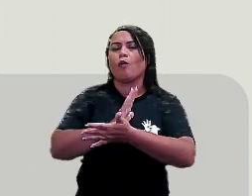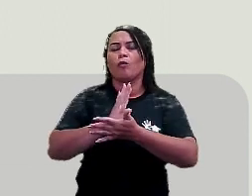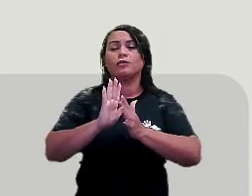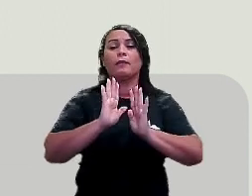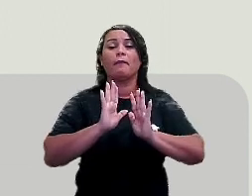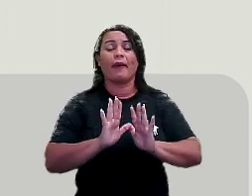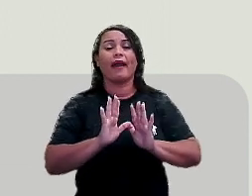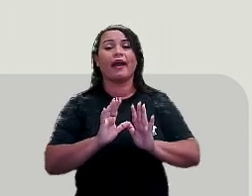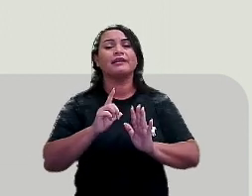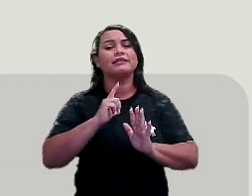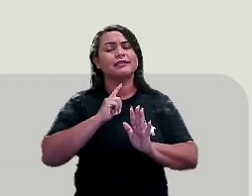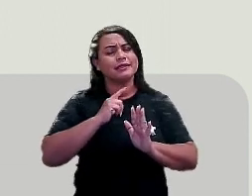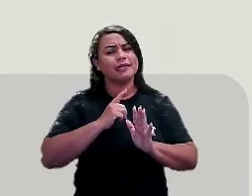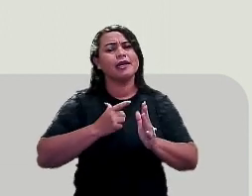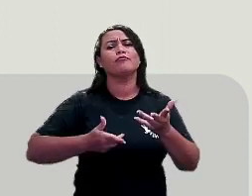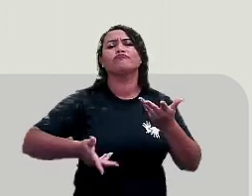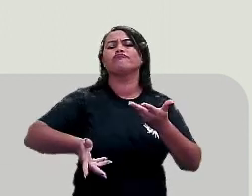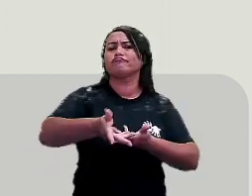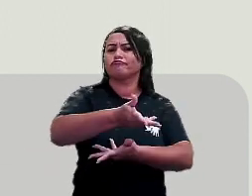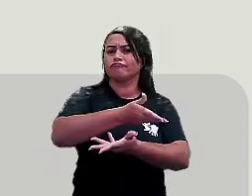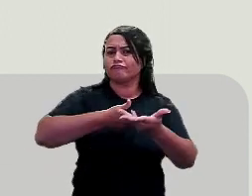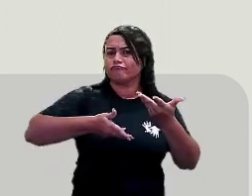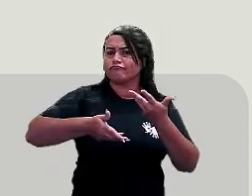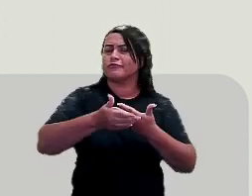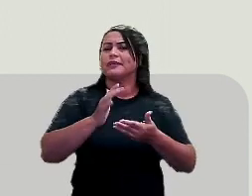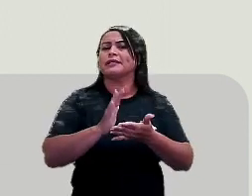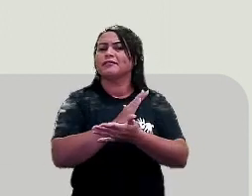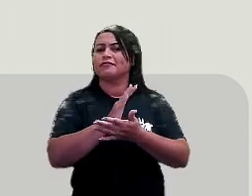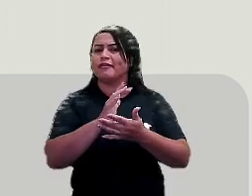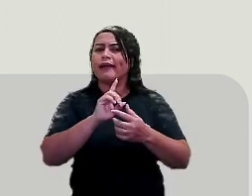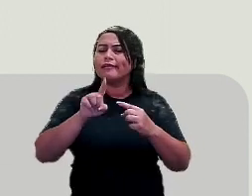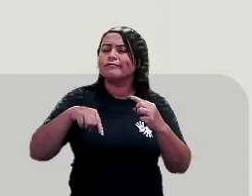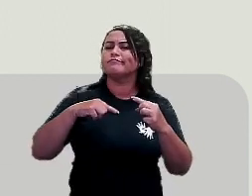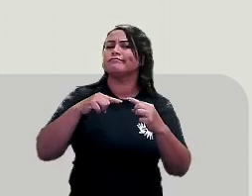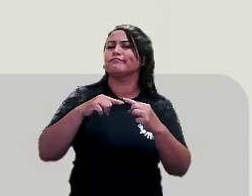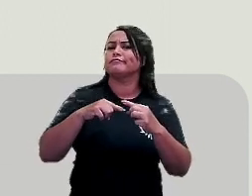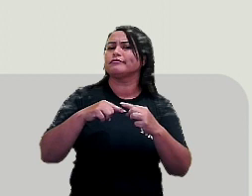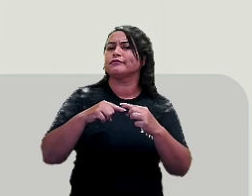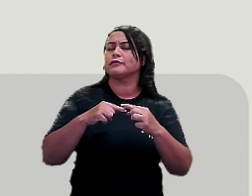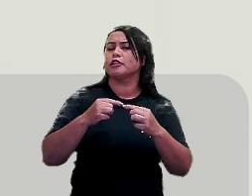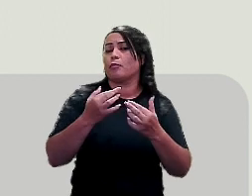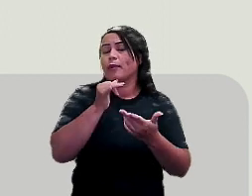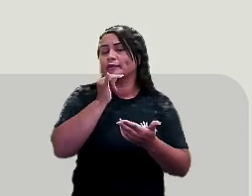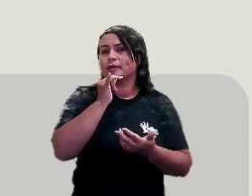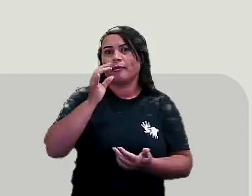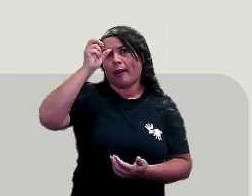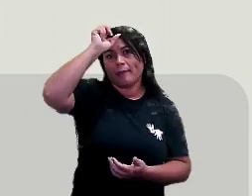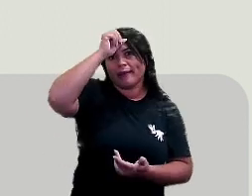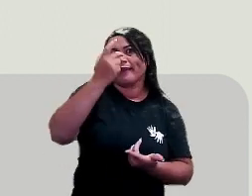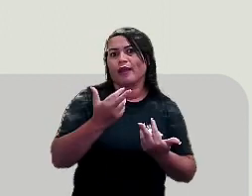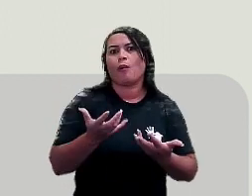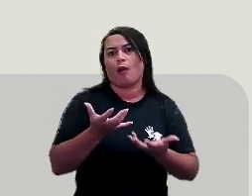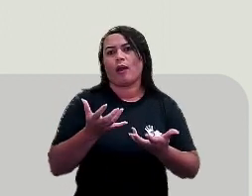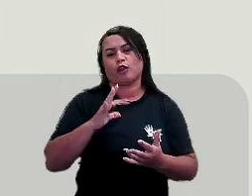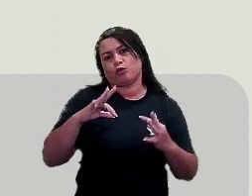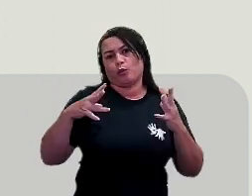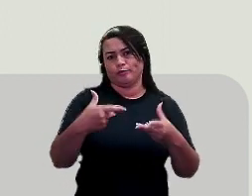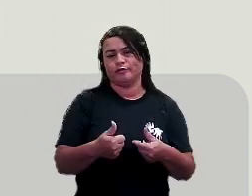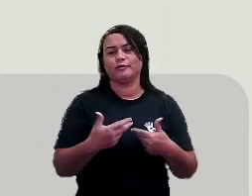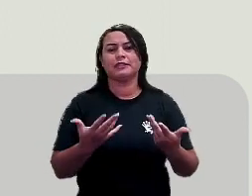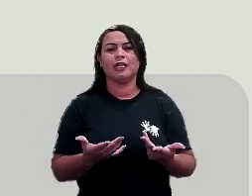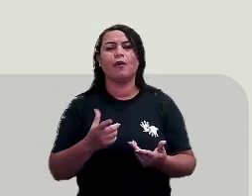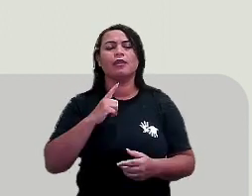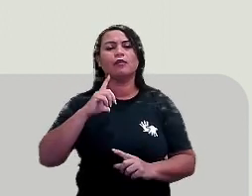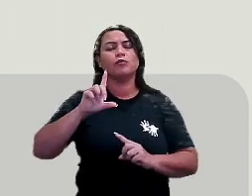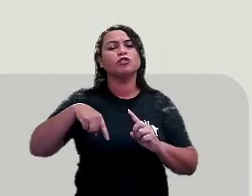Porém, compartilhamos o objetivo em comum, que é de aprender. Então, o grupo social escolar, nosso objetivo comum